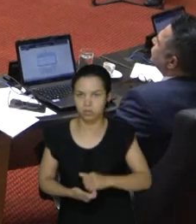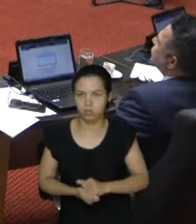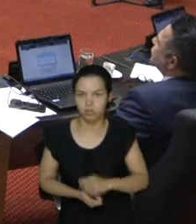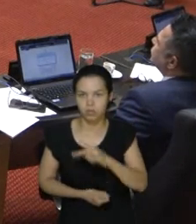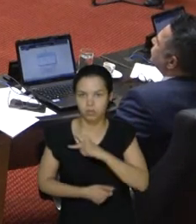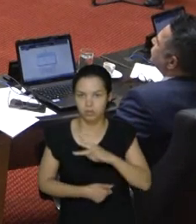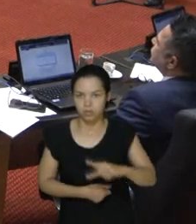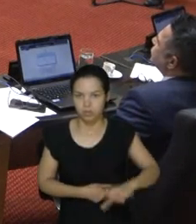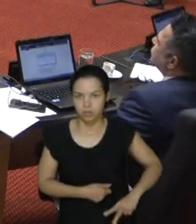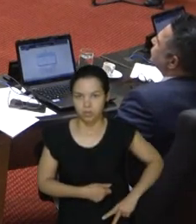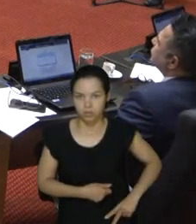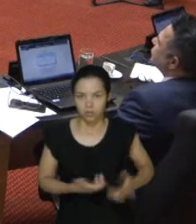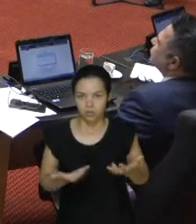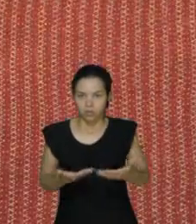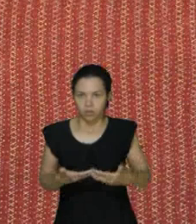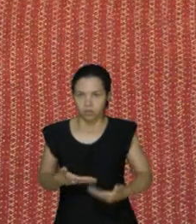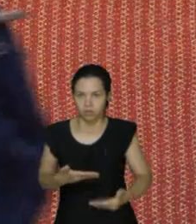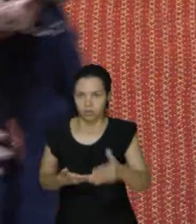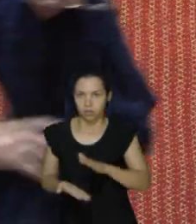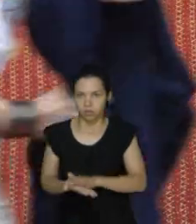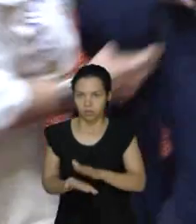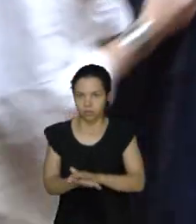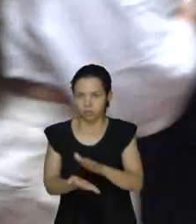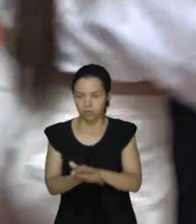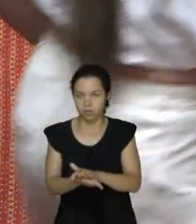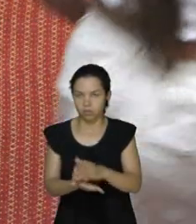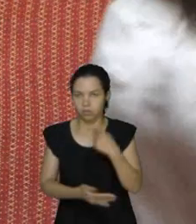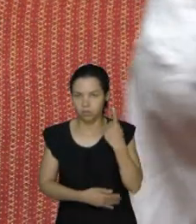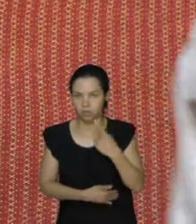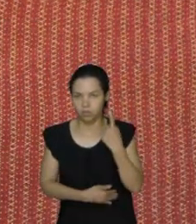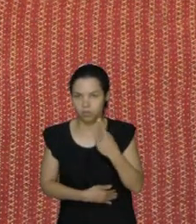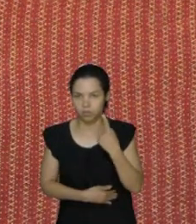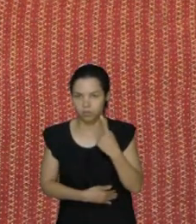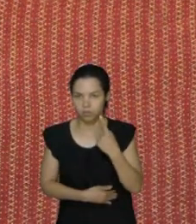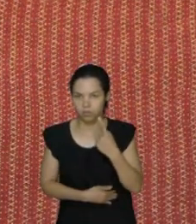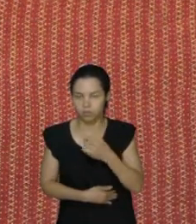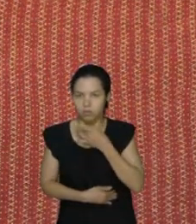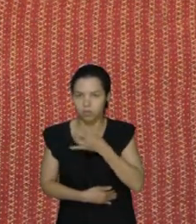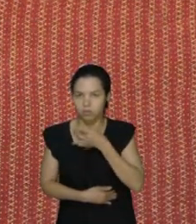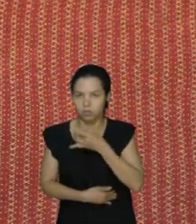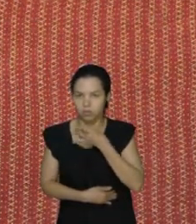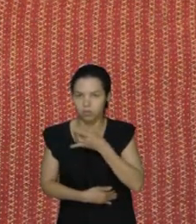quero iniciar já parabenizando o deputado Cobachini